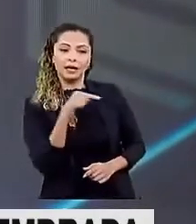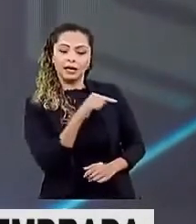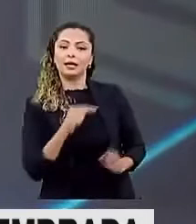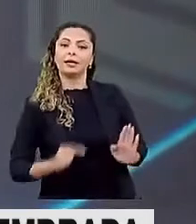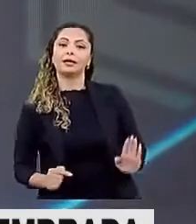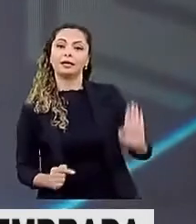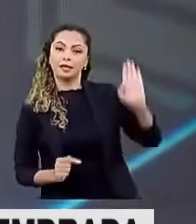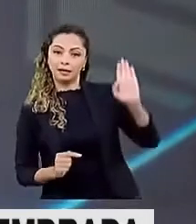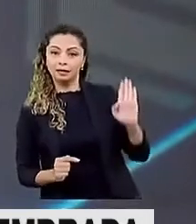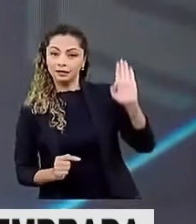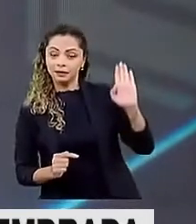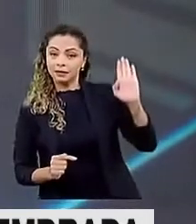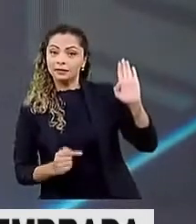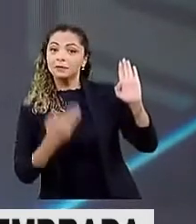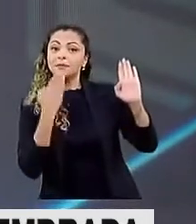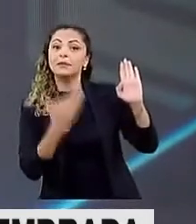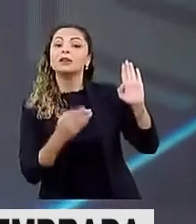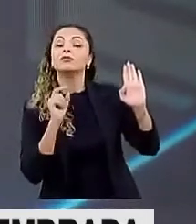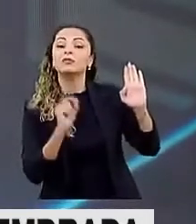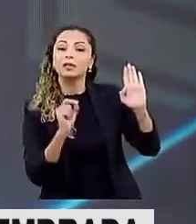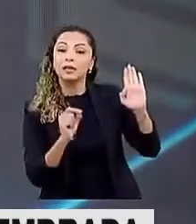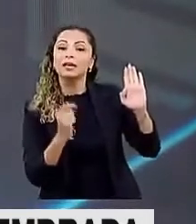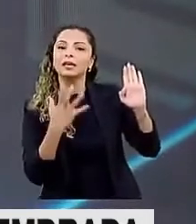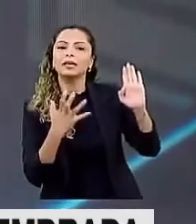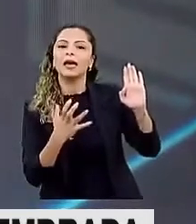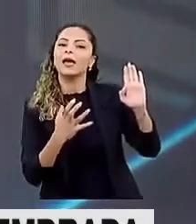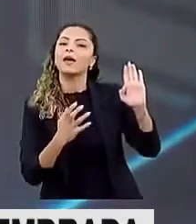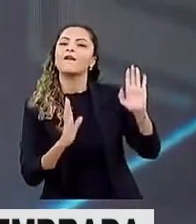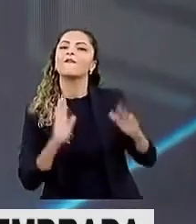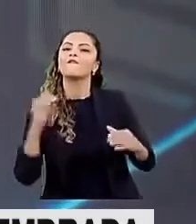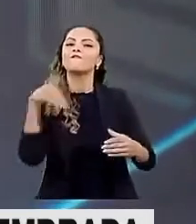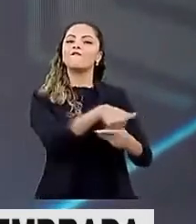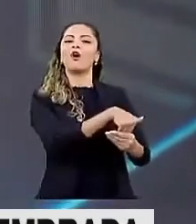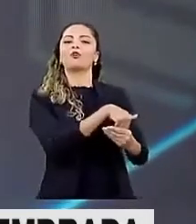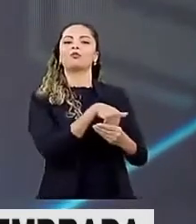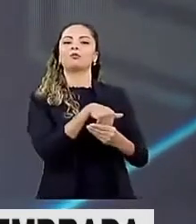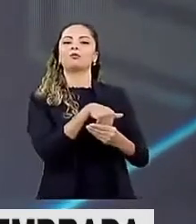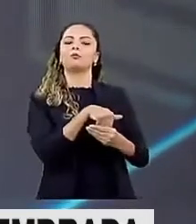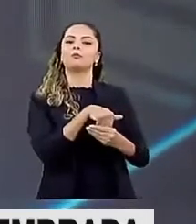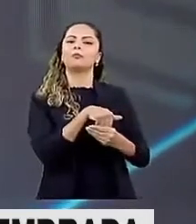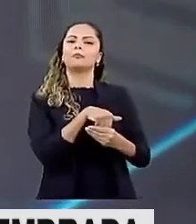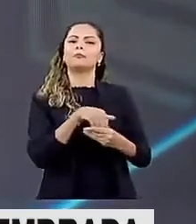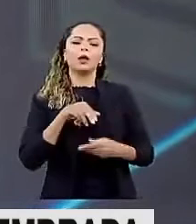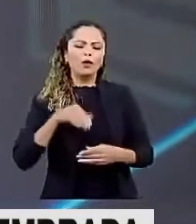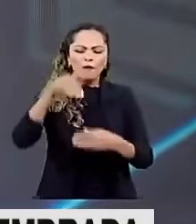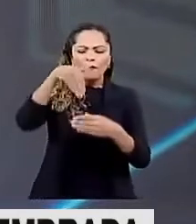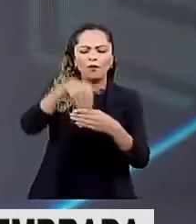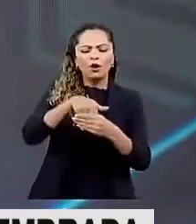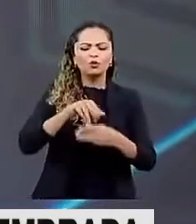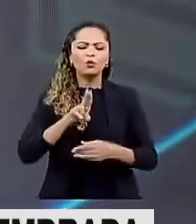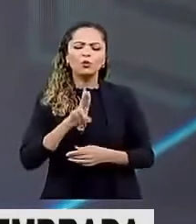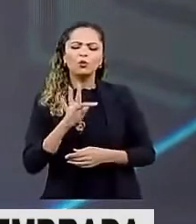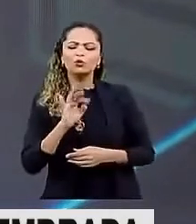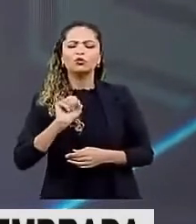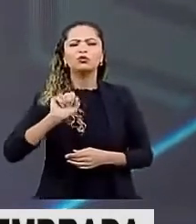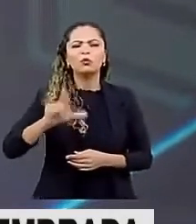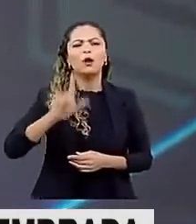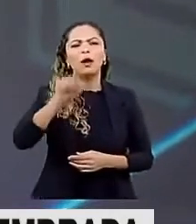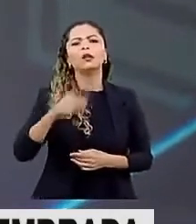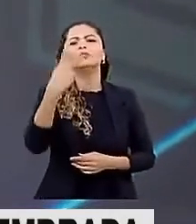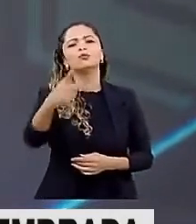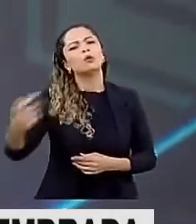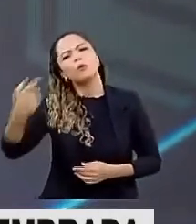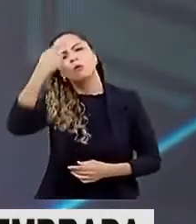matar a eleição no primeiro turno, eu quero explicar que voto útil é o voto da sua consciência. Essa eleição mais importante da história do Brasil desde